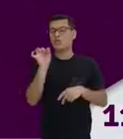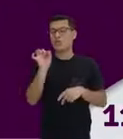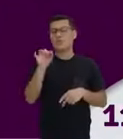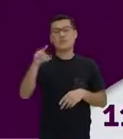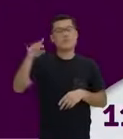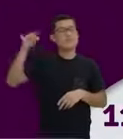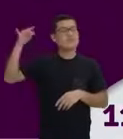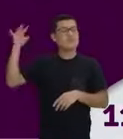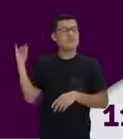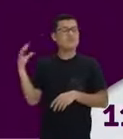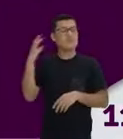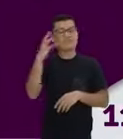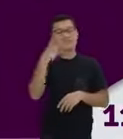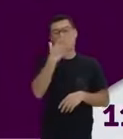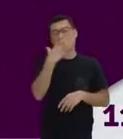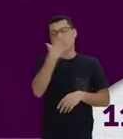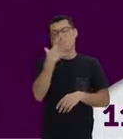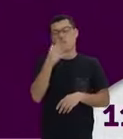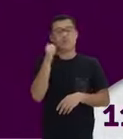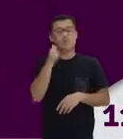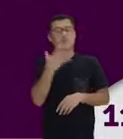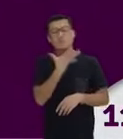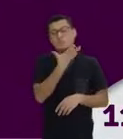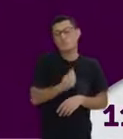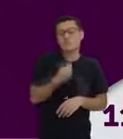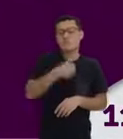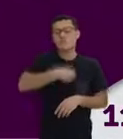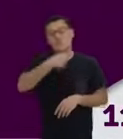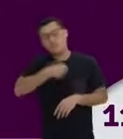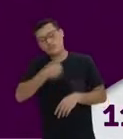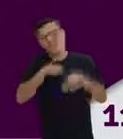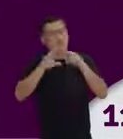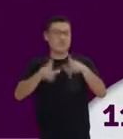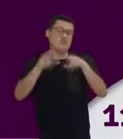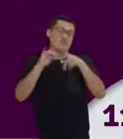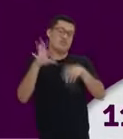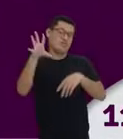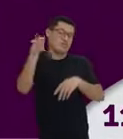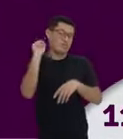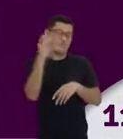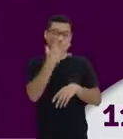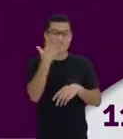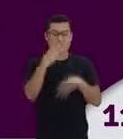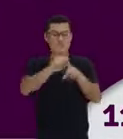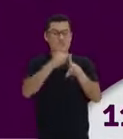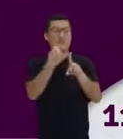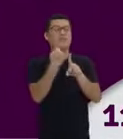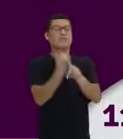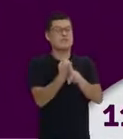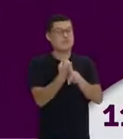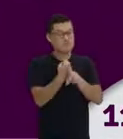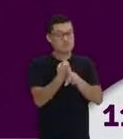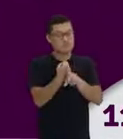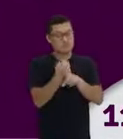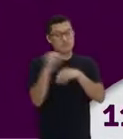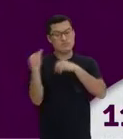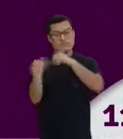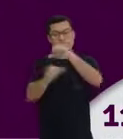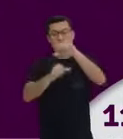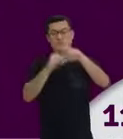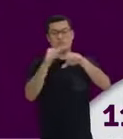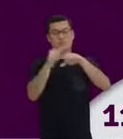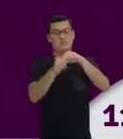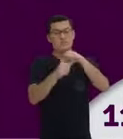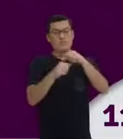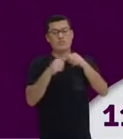escutavam os nossos pais do que escutavam os nossos avós porque a sociedade ela vai mudando